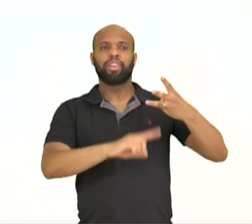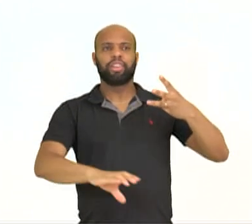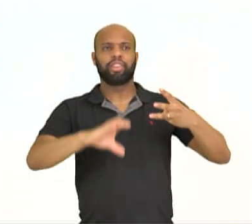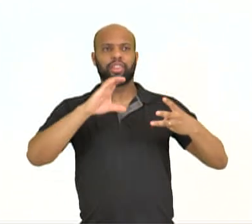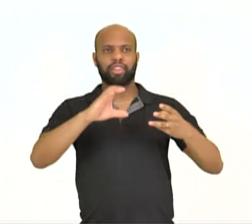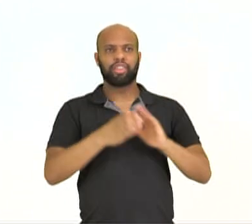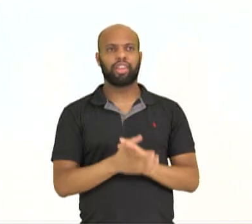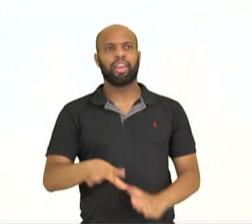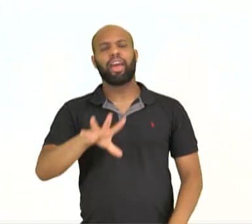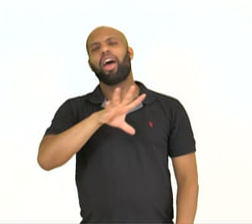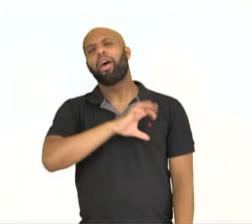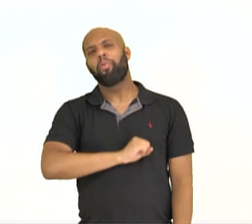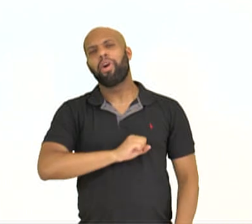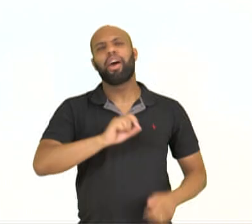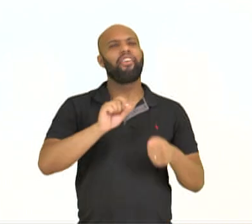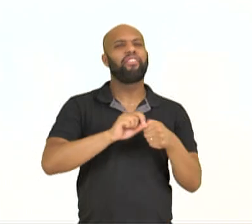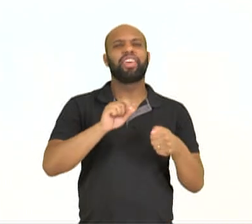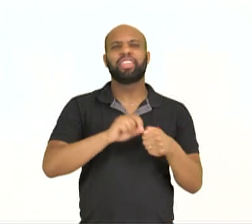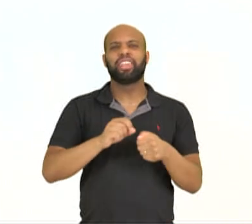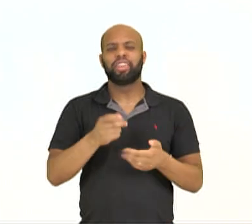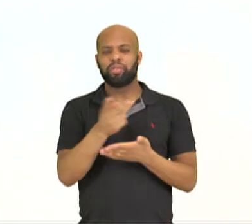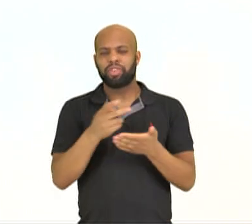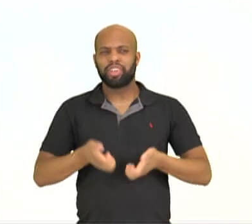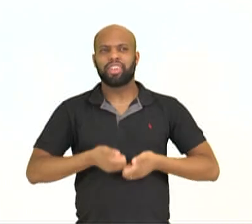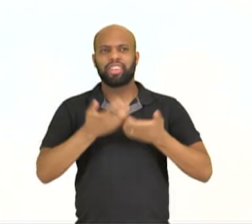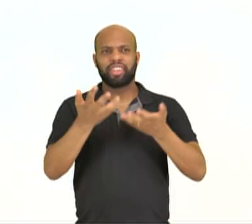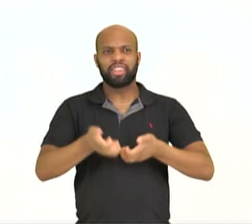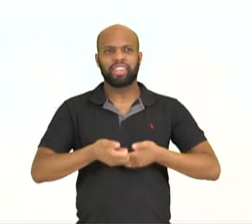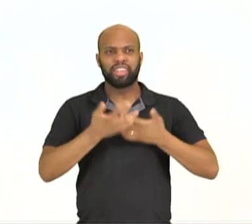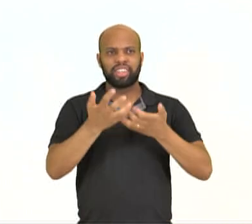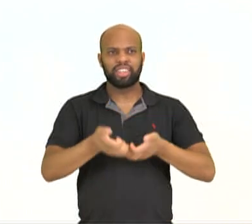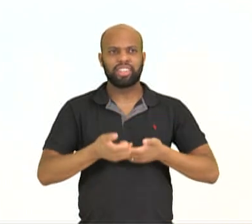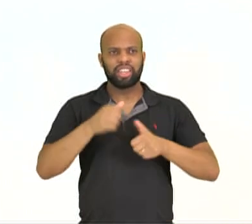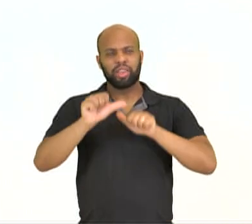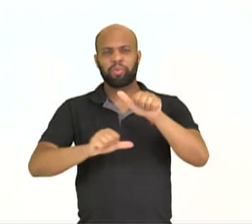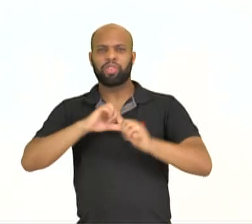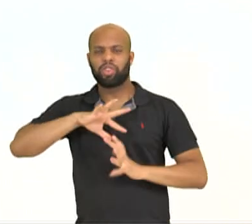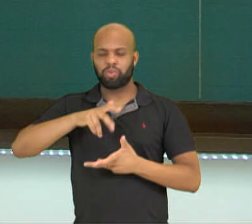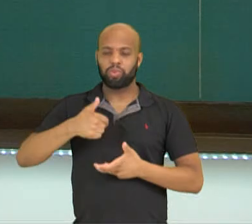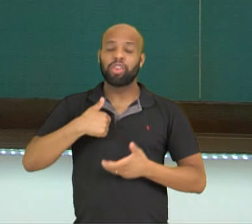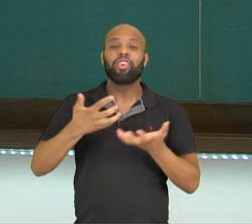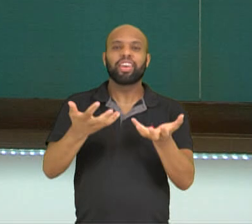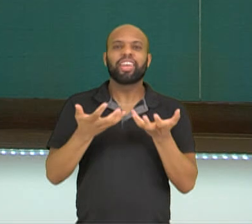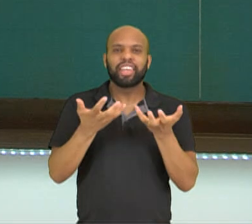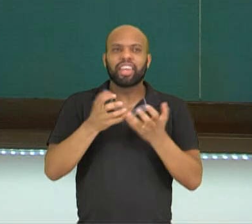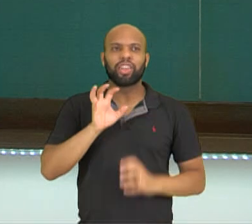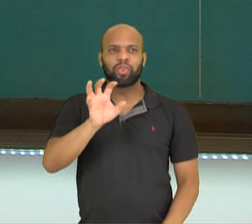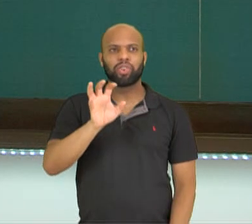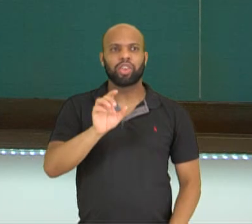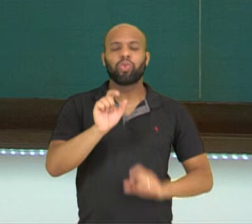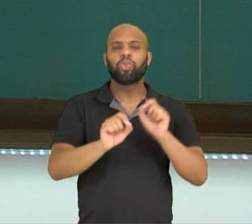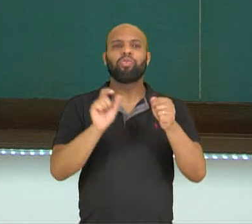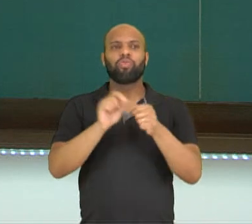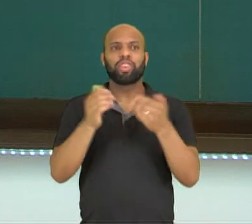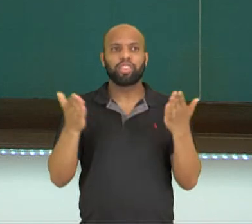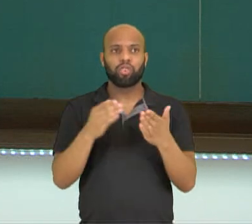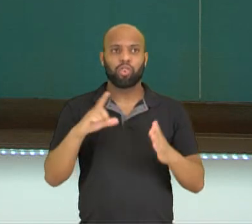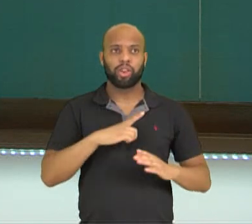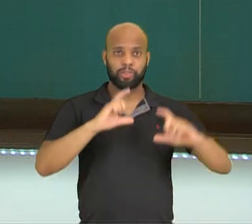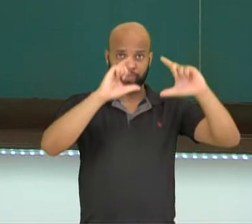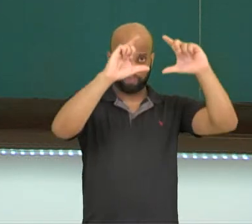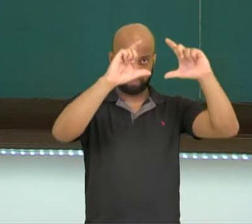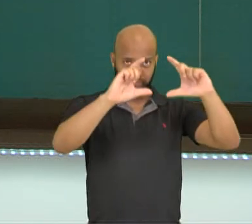C, amar, fazer poesia é mudar o mundo. E isso que eu almejo. O que vocês vão fazer, pessoal?